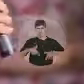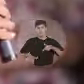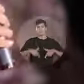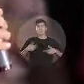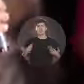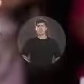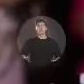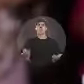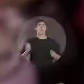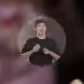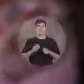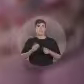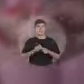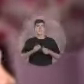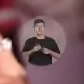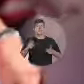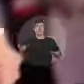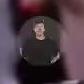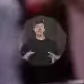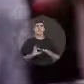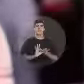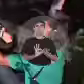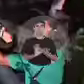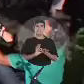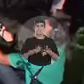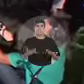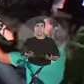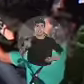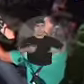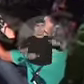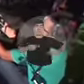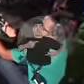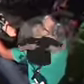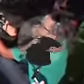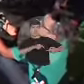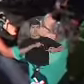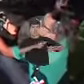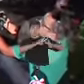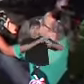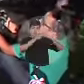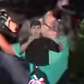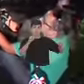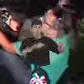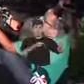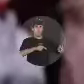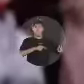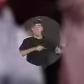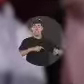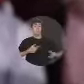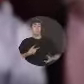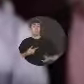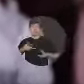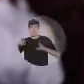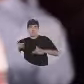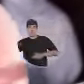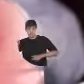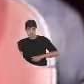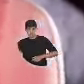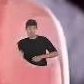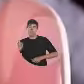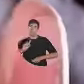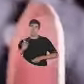trabalho, então faz essas artimanhas. Essa política que não é a política dos que estão